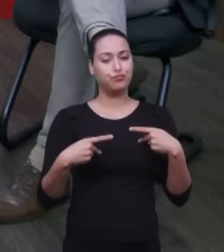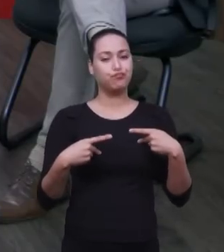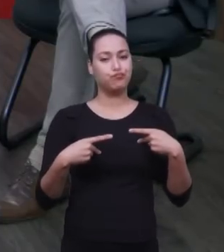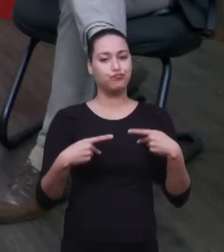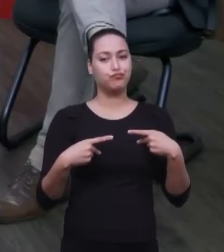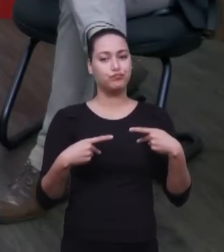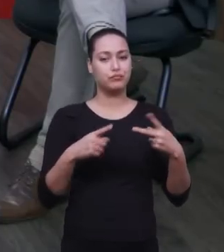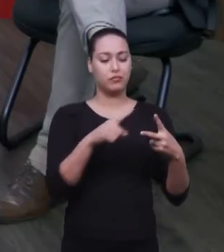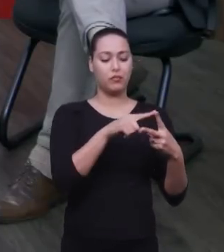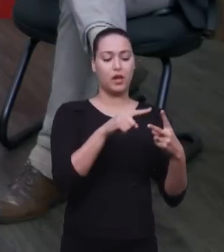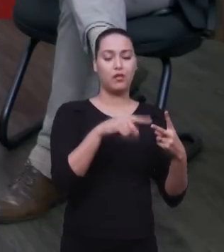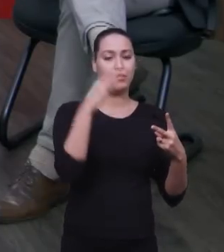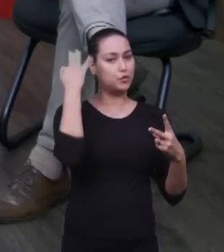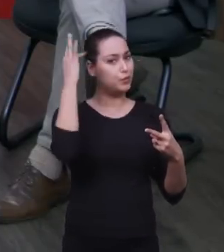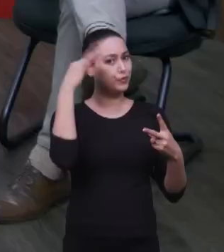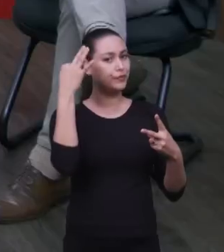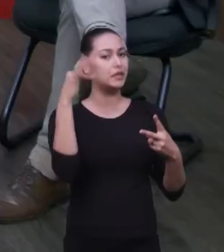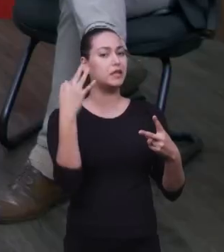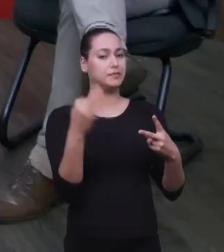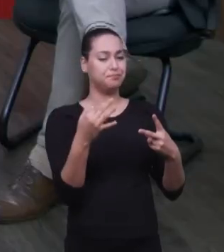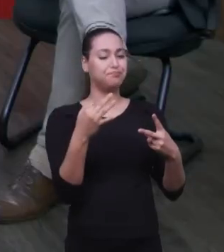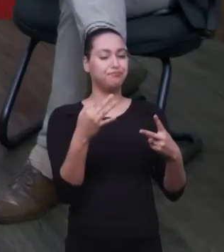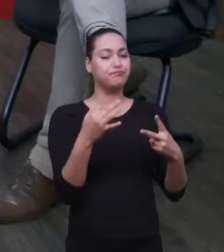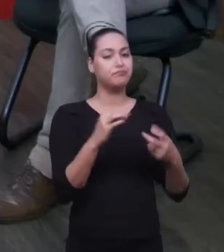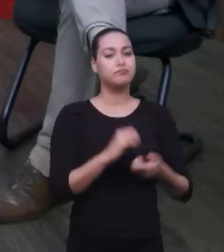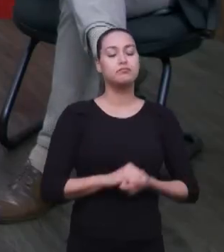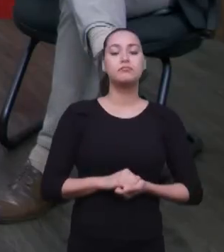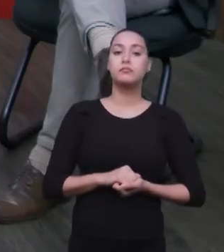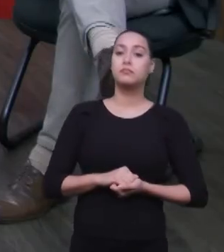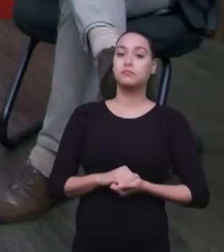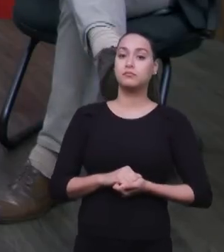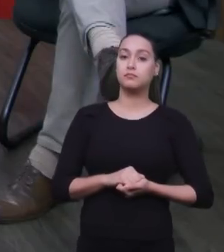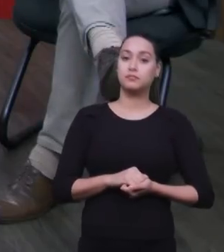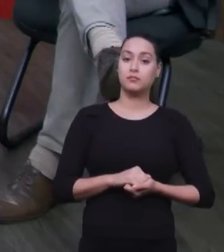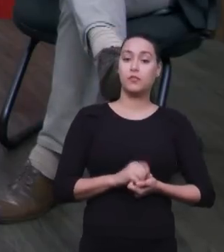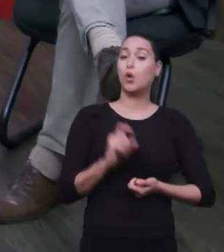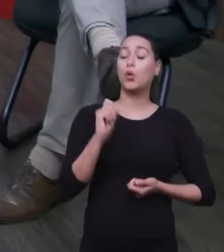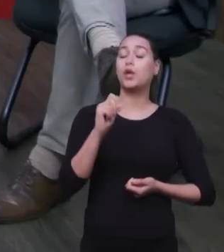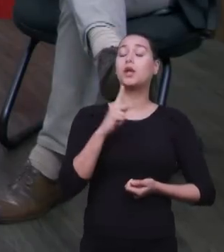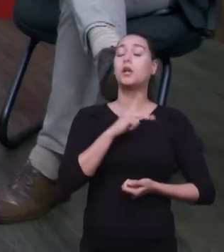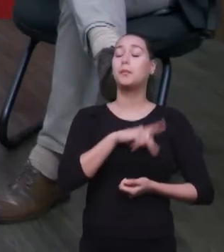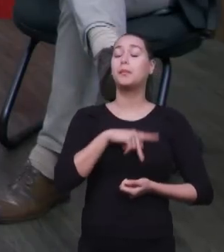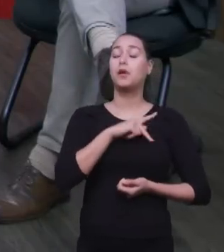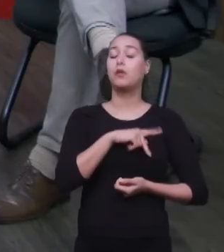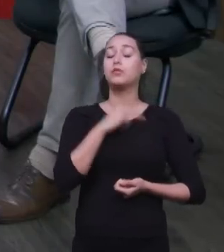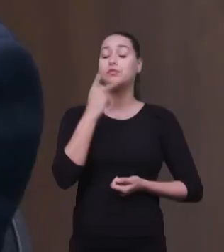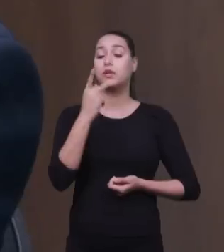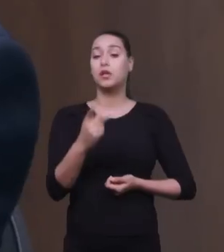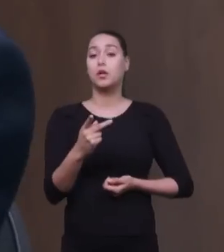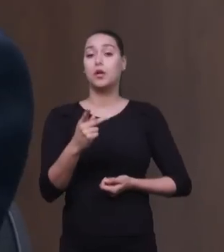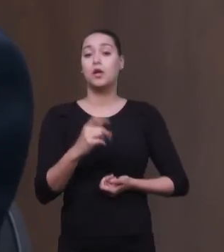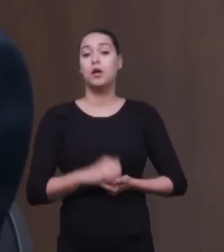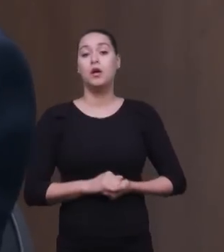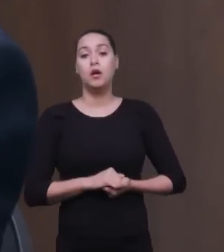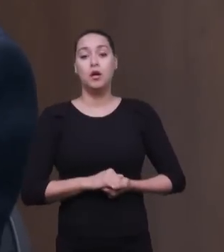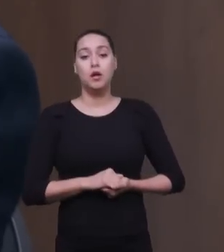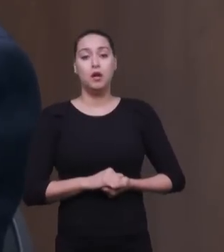conceito, aquelas duas correntes filosóficas que estavam ali. Então o que Paulo fez?